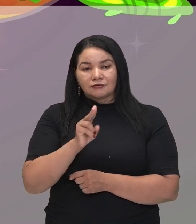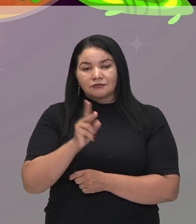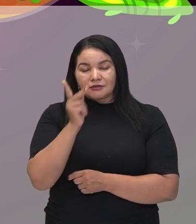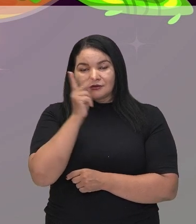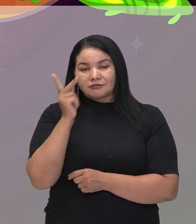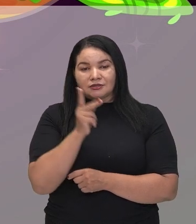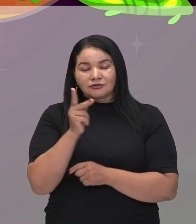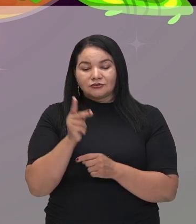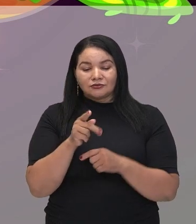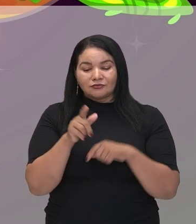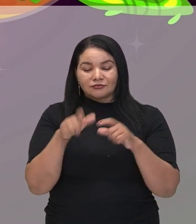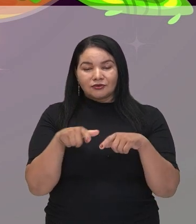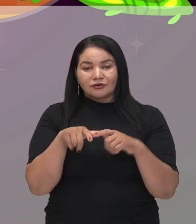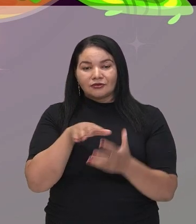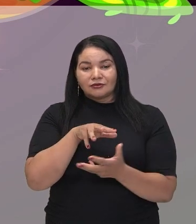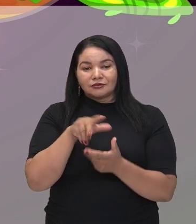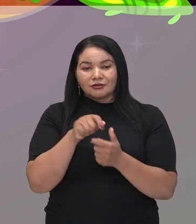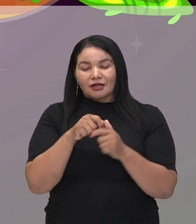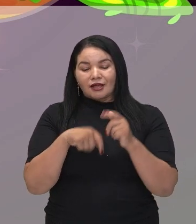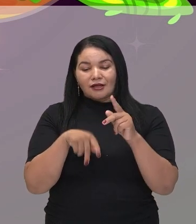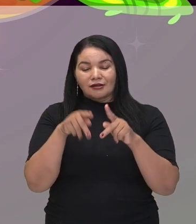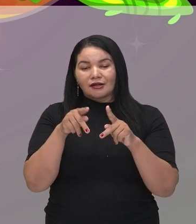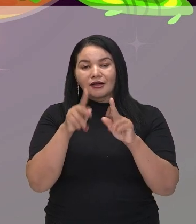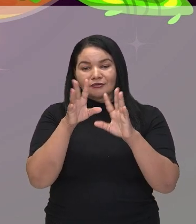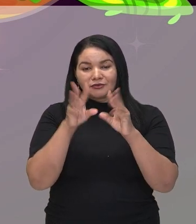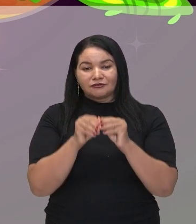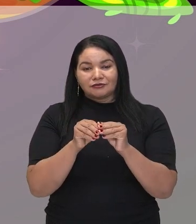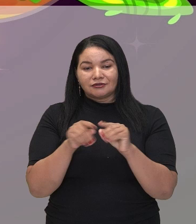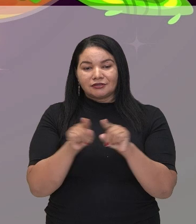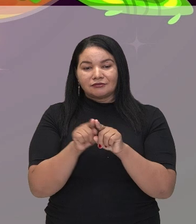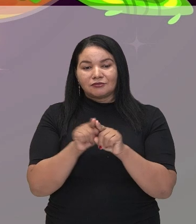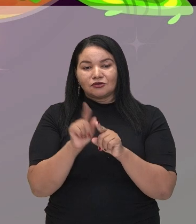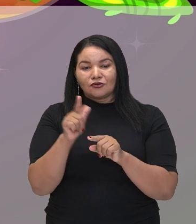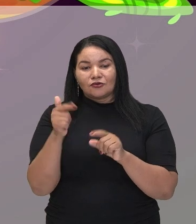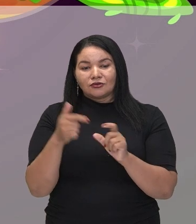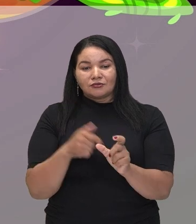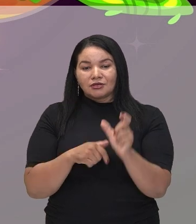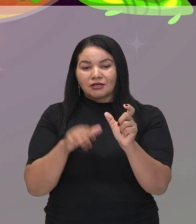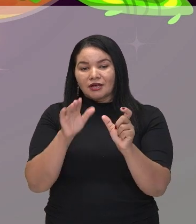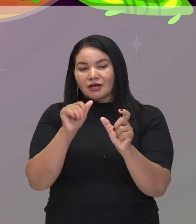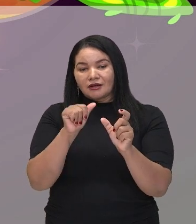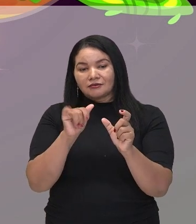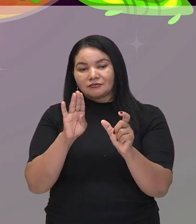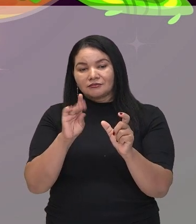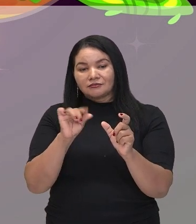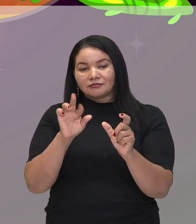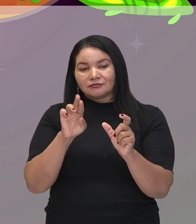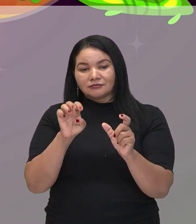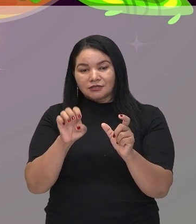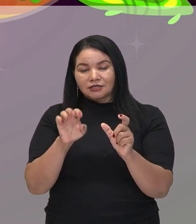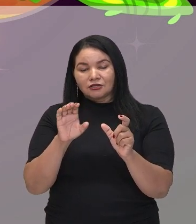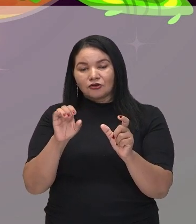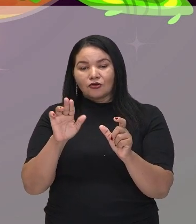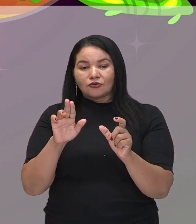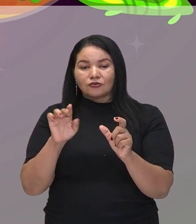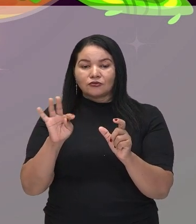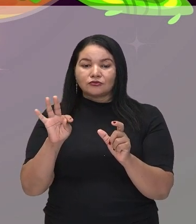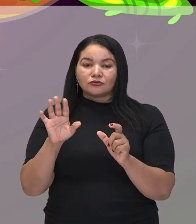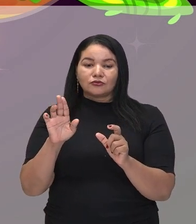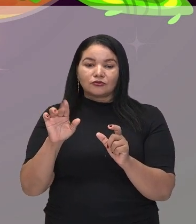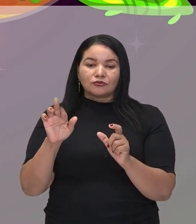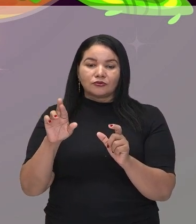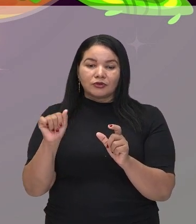referir à vida em geral. A abrecultura, que era a abreviação de arte e cultura, empregada pelos abrevianos